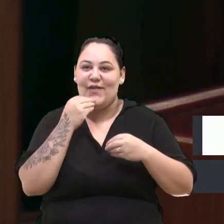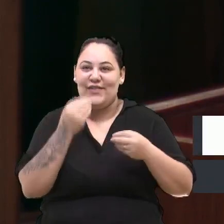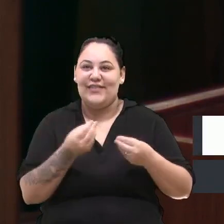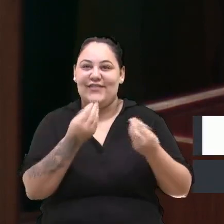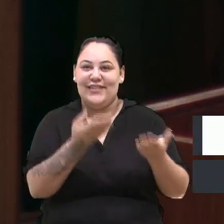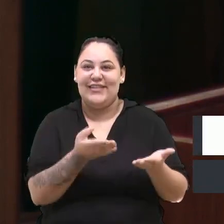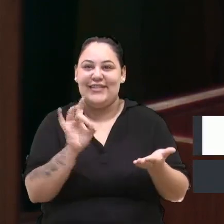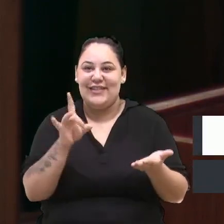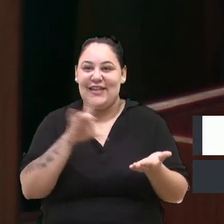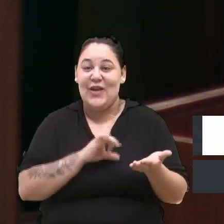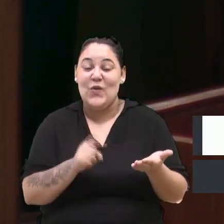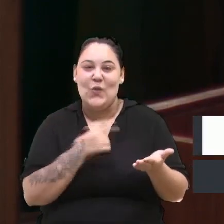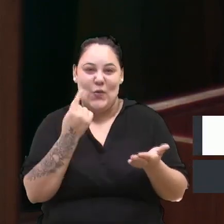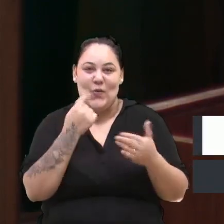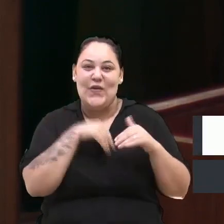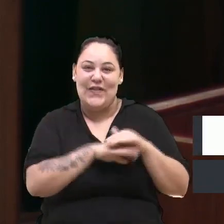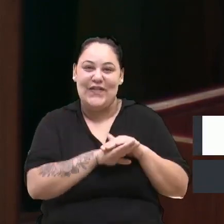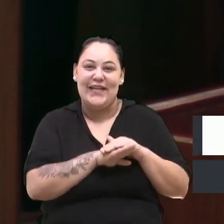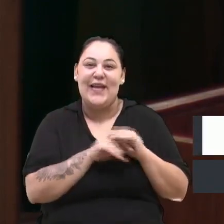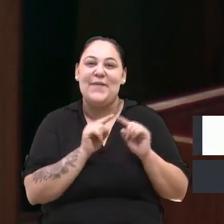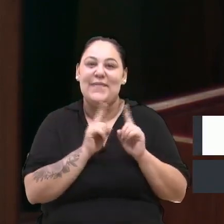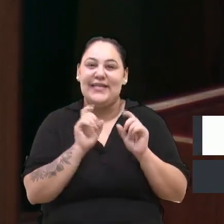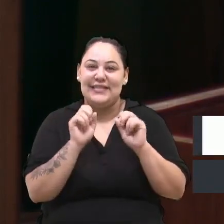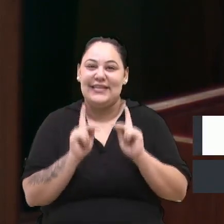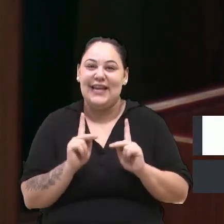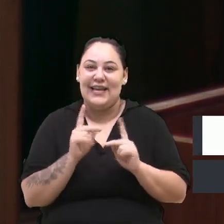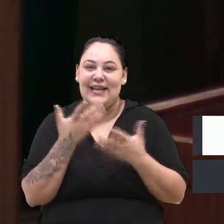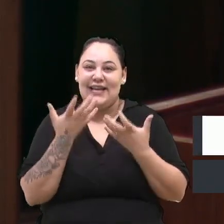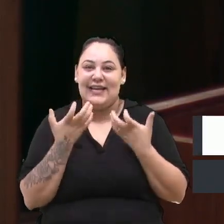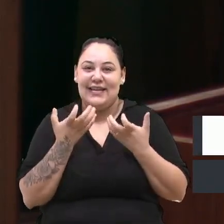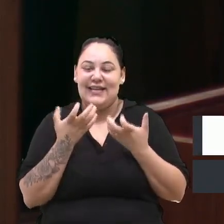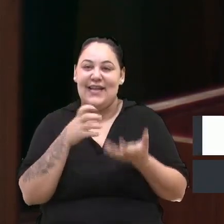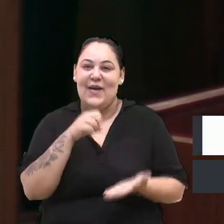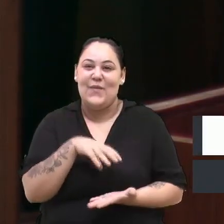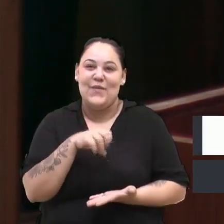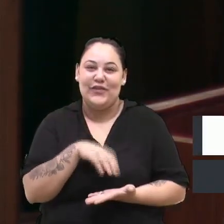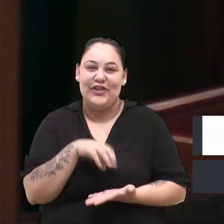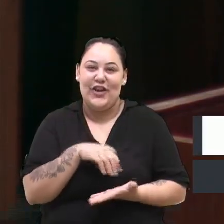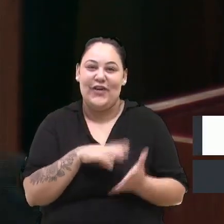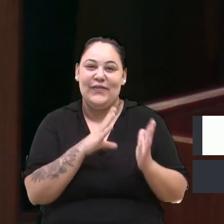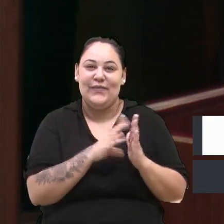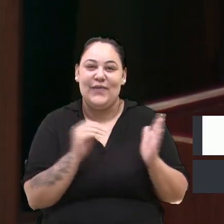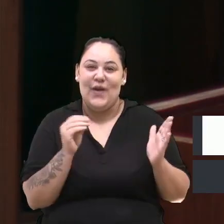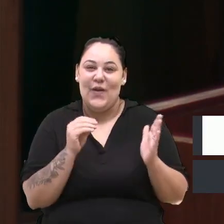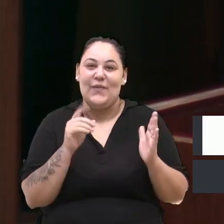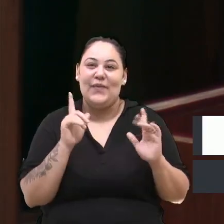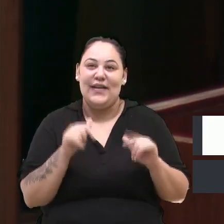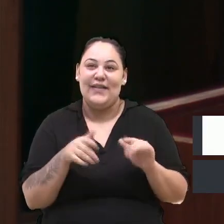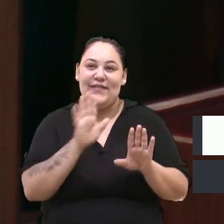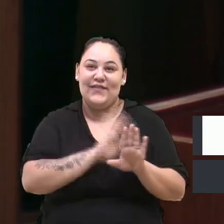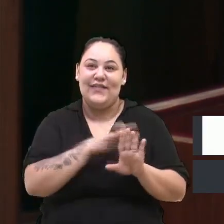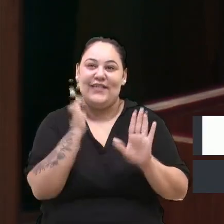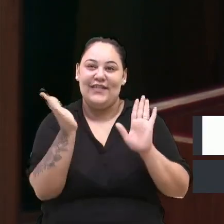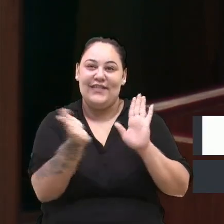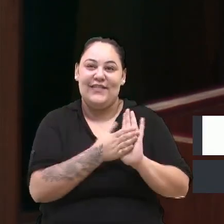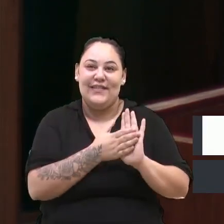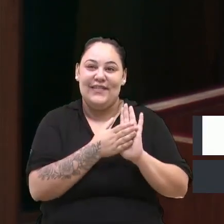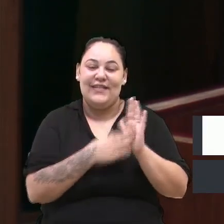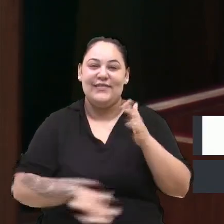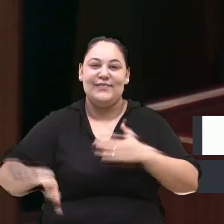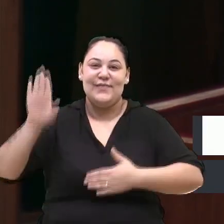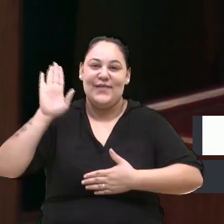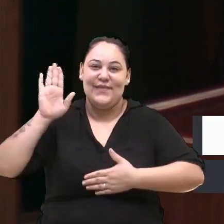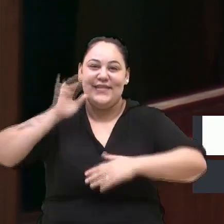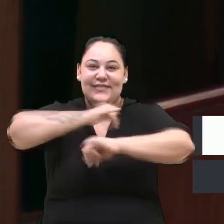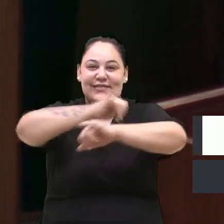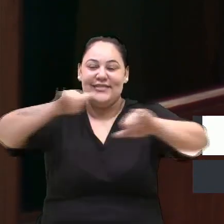um. Mas que quem quiser uma cópia dele, um xerox, frente e verso, com as promessas de campanha,